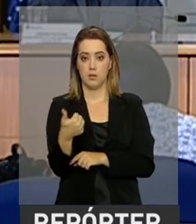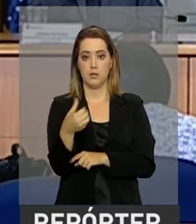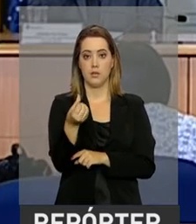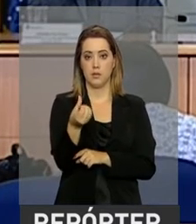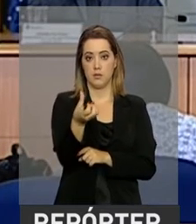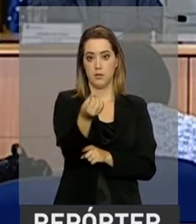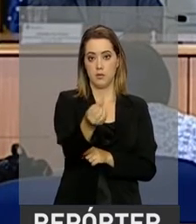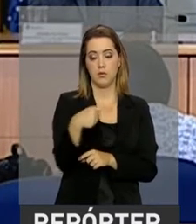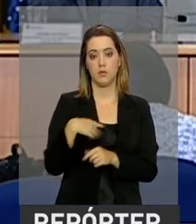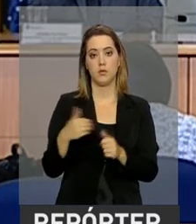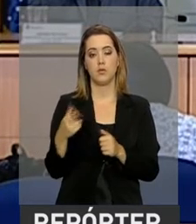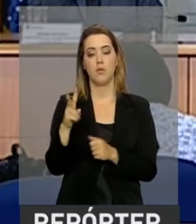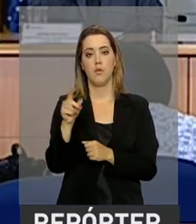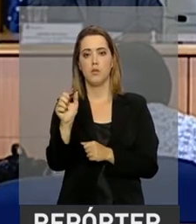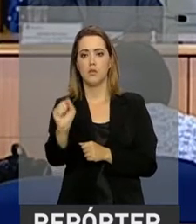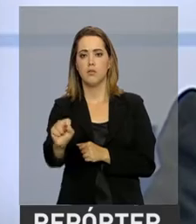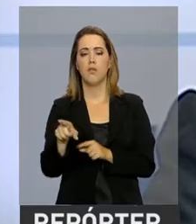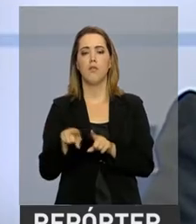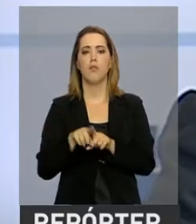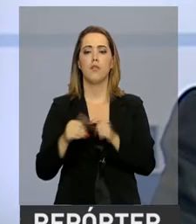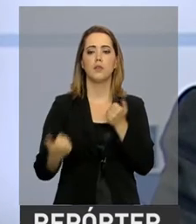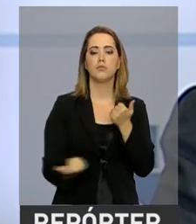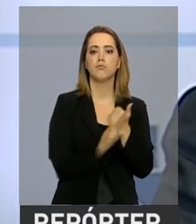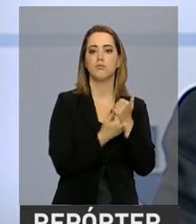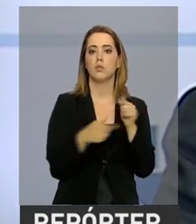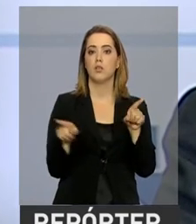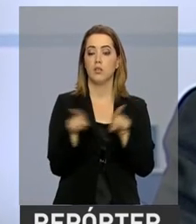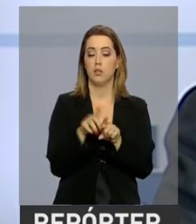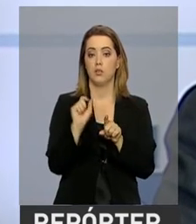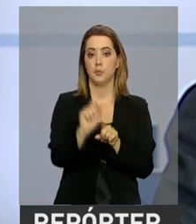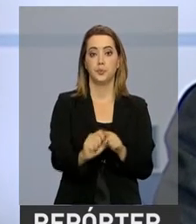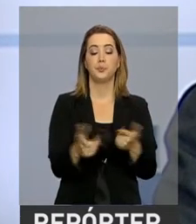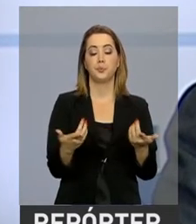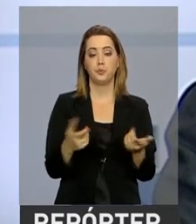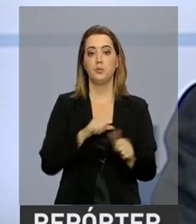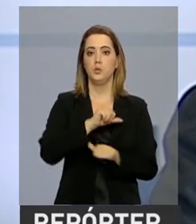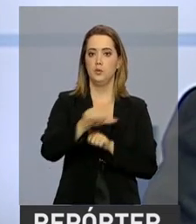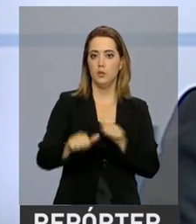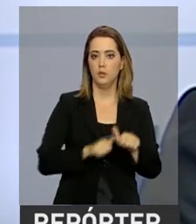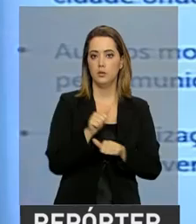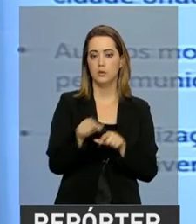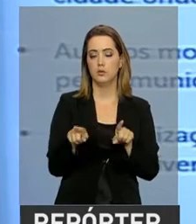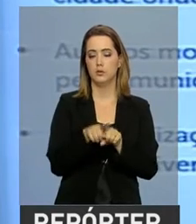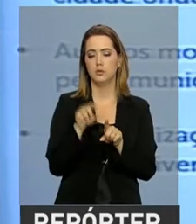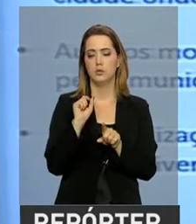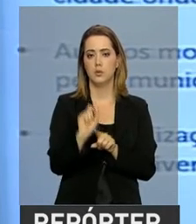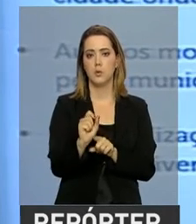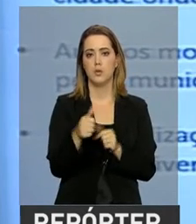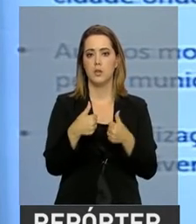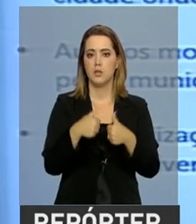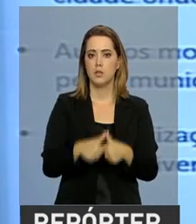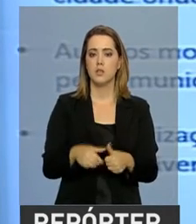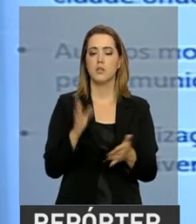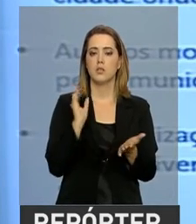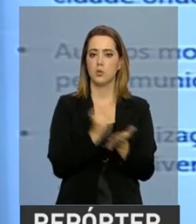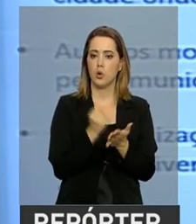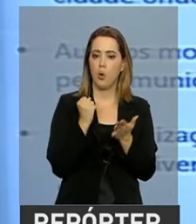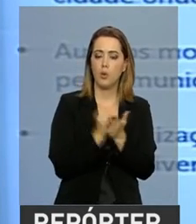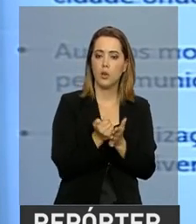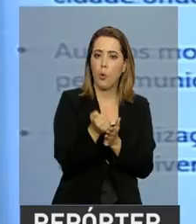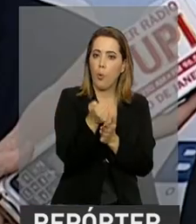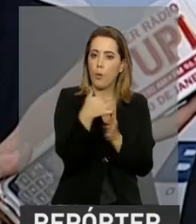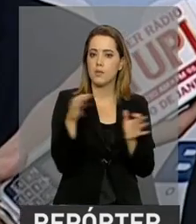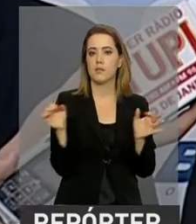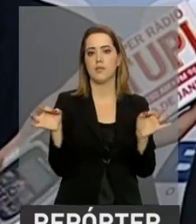reposição e 838 estão ocupadas atualmente por médicos cubanos que estão com convênio prestes a